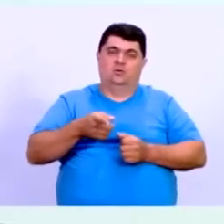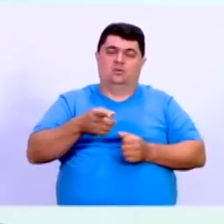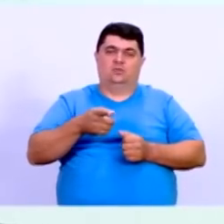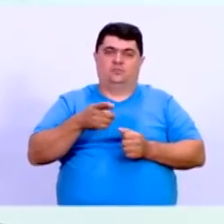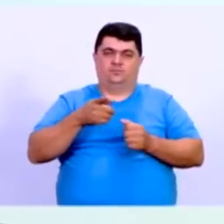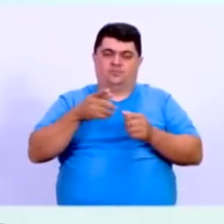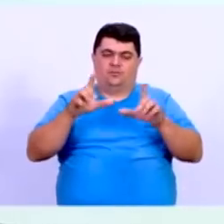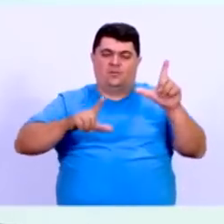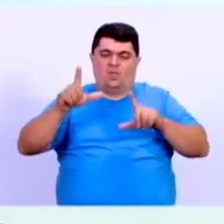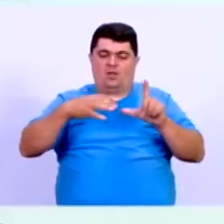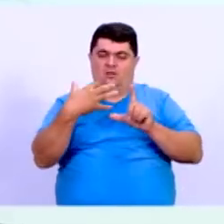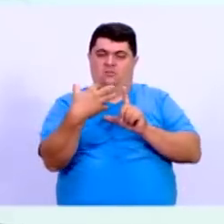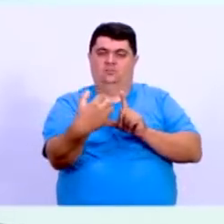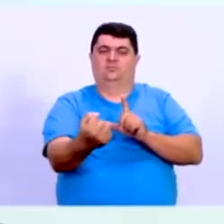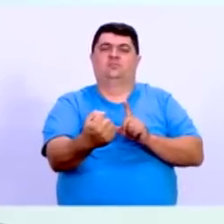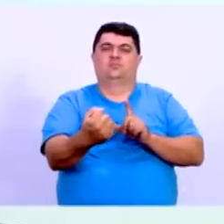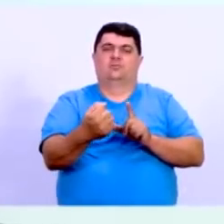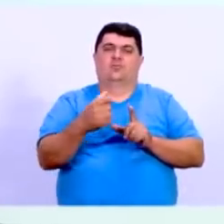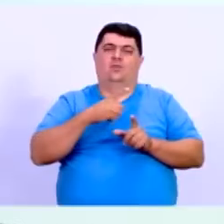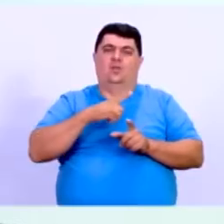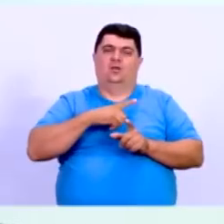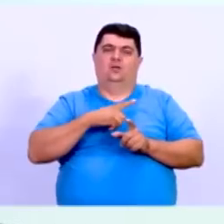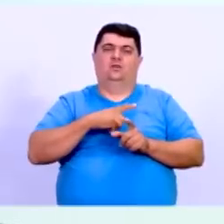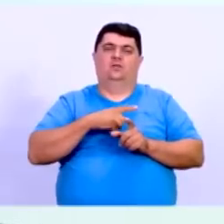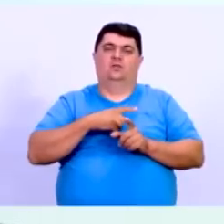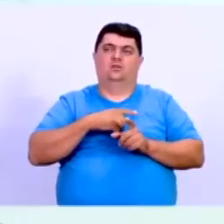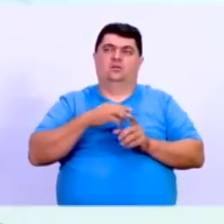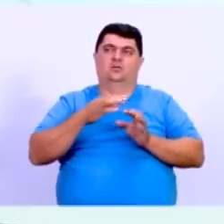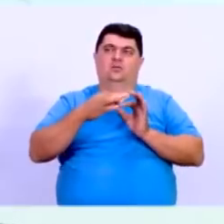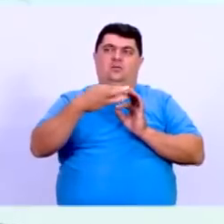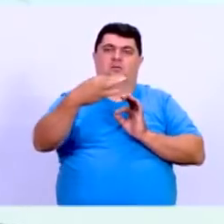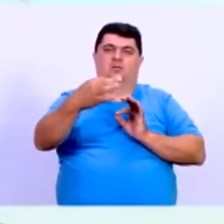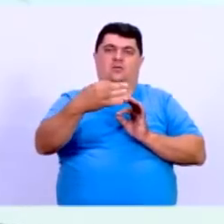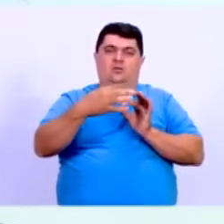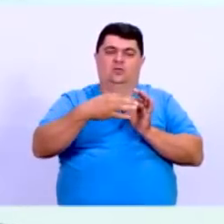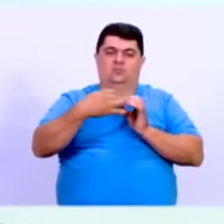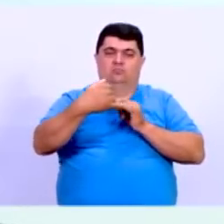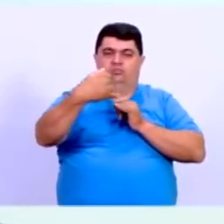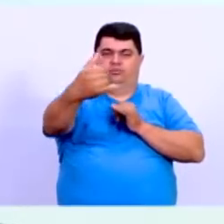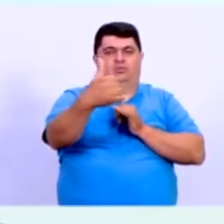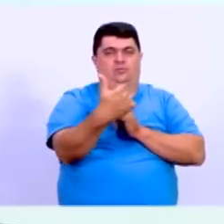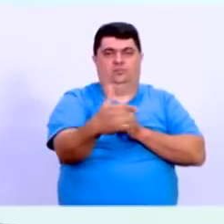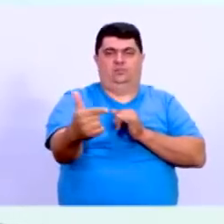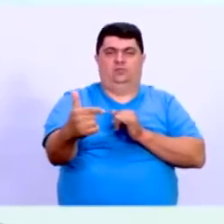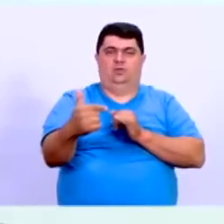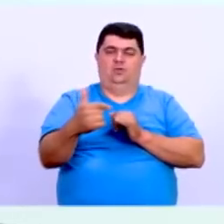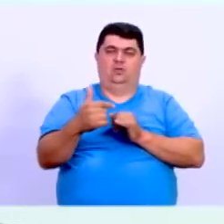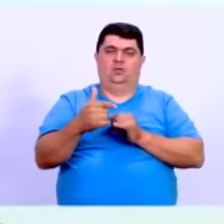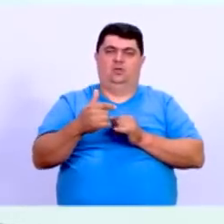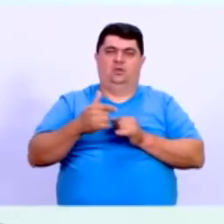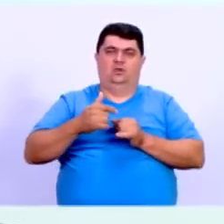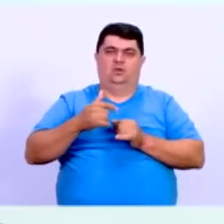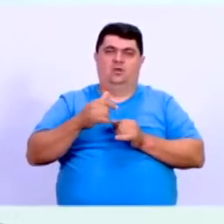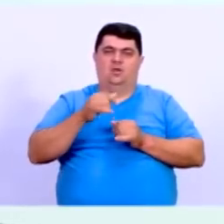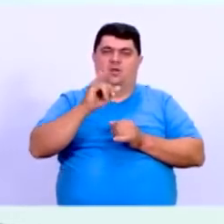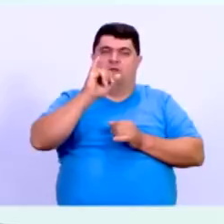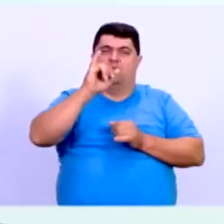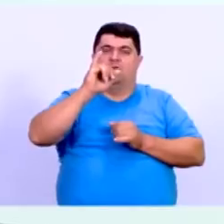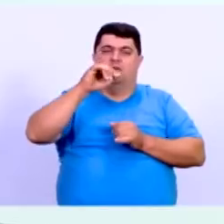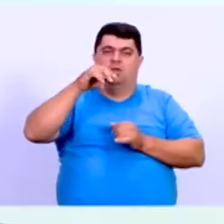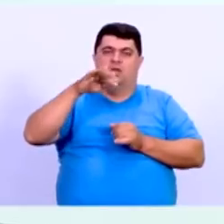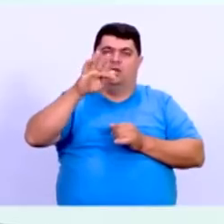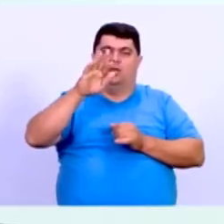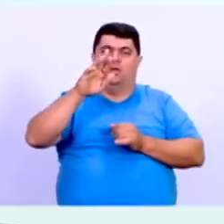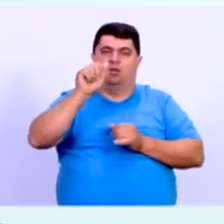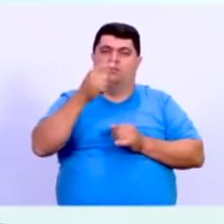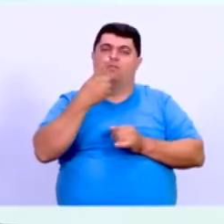na hora que ela manda informação, inclusive via wireless, né? Porque o controle não tem nenhum fio ali, né, pessoal? É wireless, tá? É infravermelho, inclusive, né?